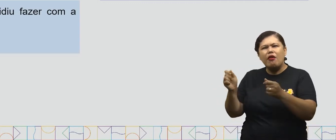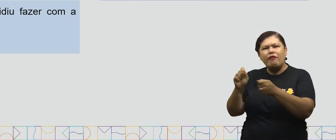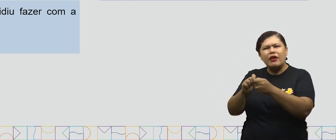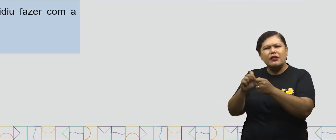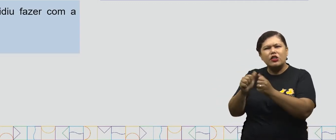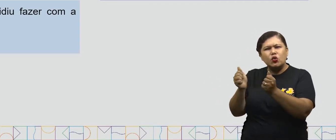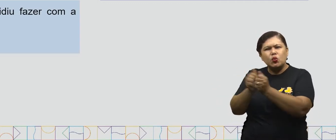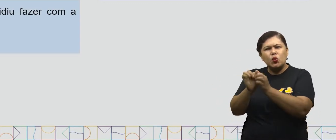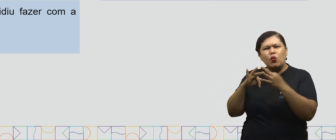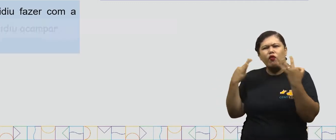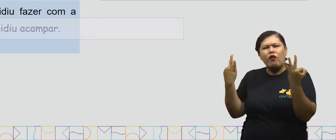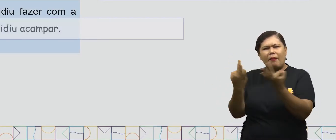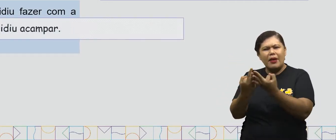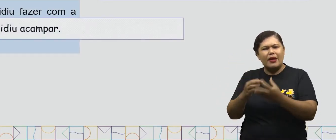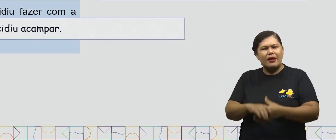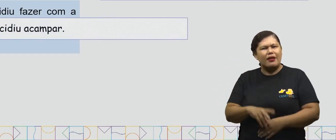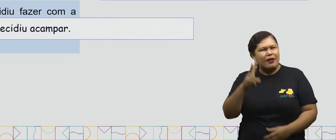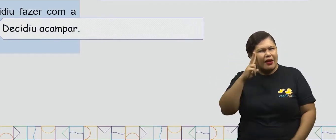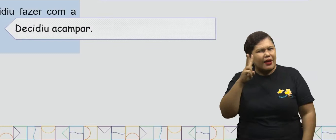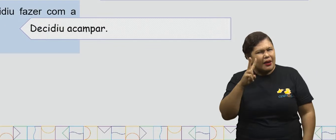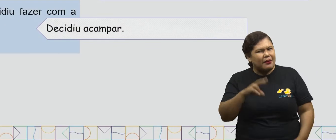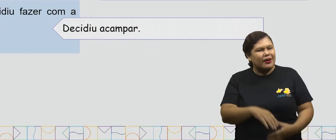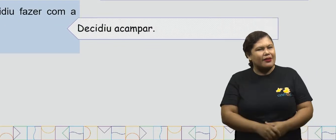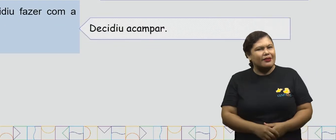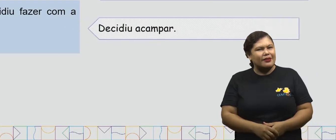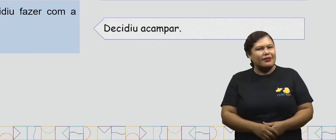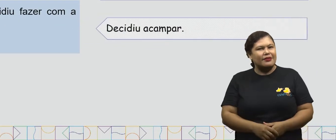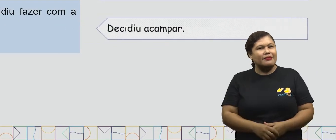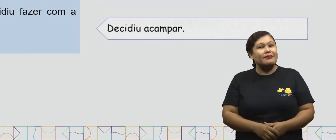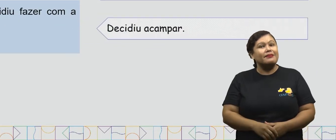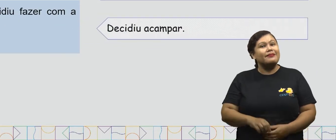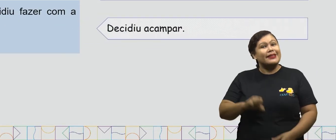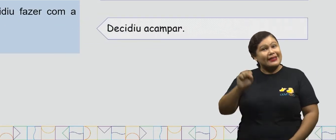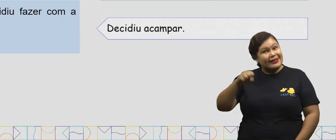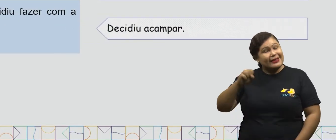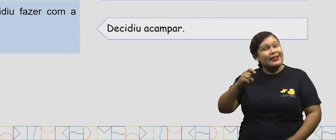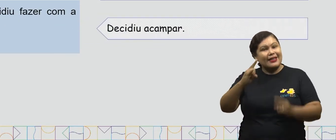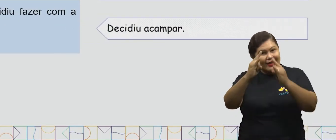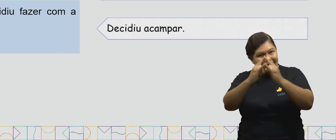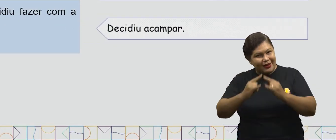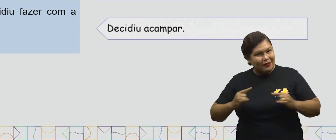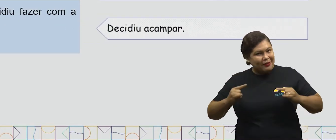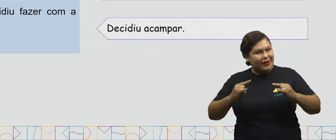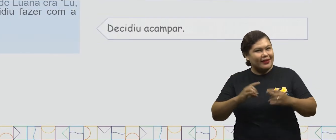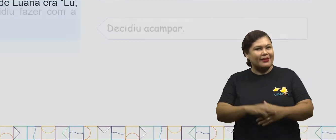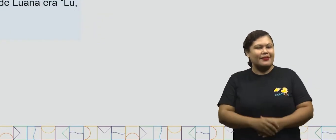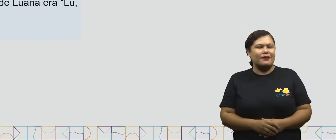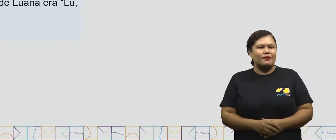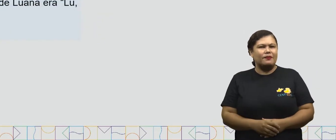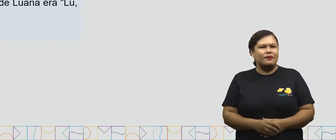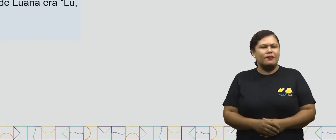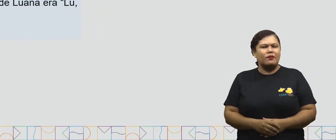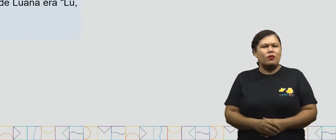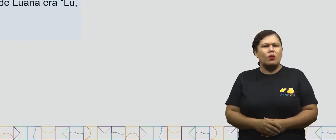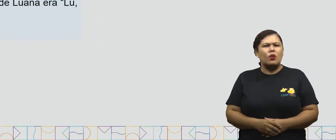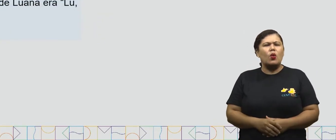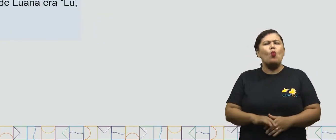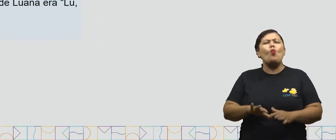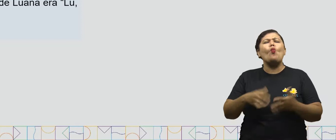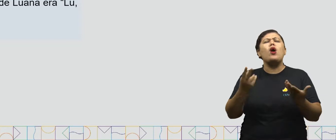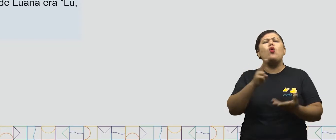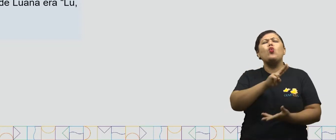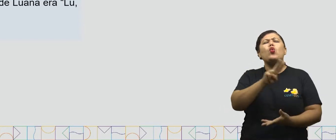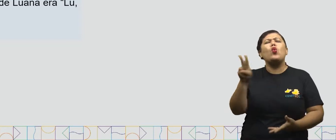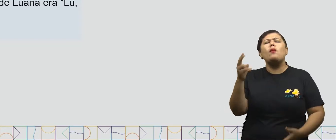sua família? Ah, sim, realmente, ela decidiu acampar. Como chamava-se